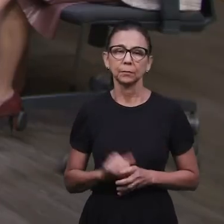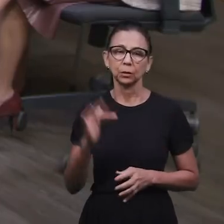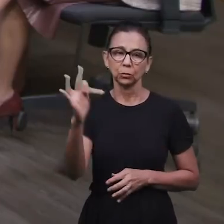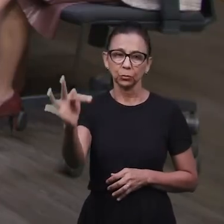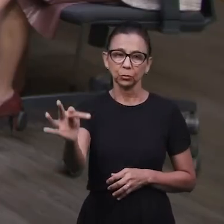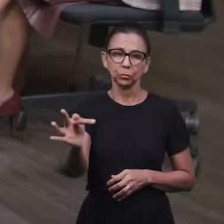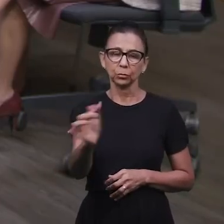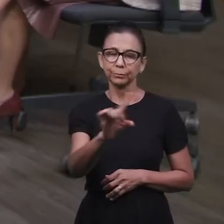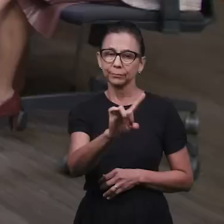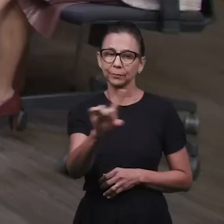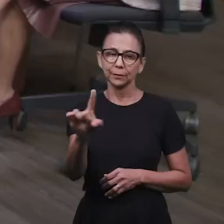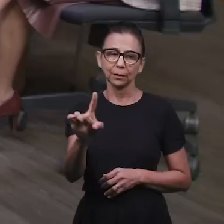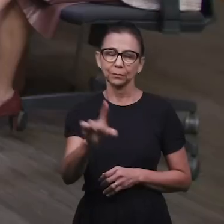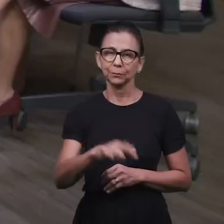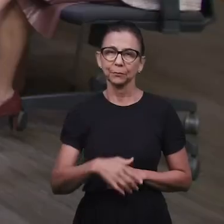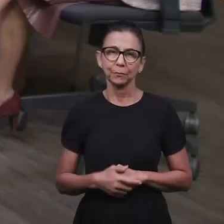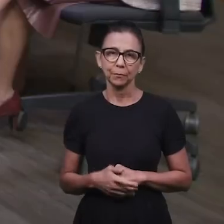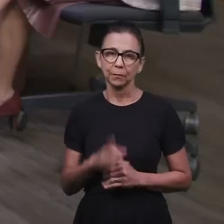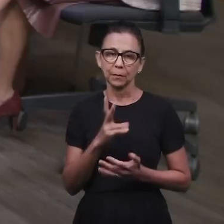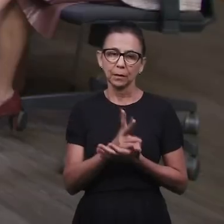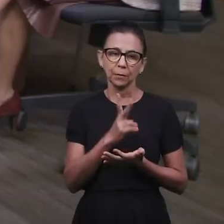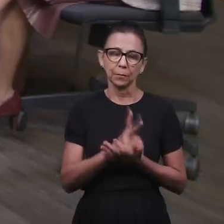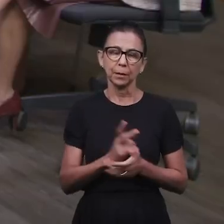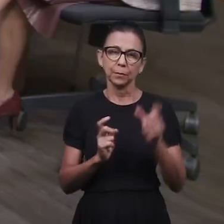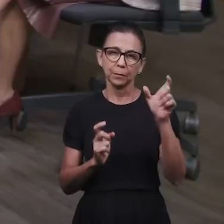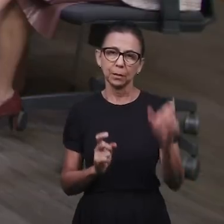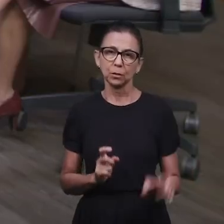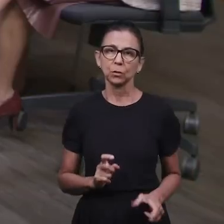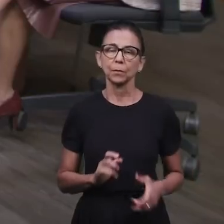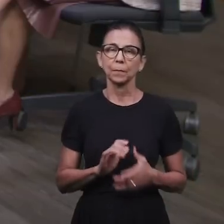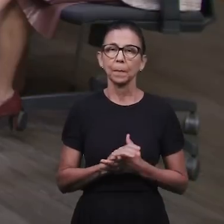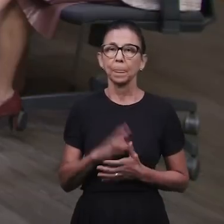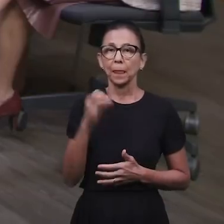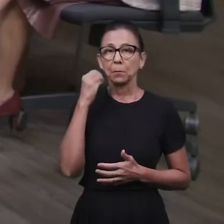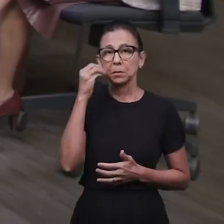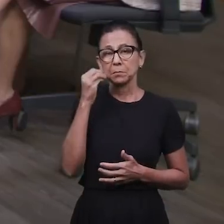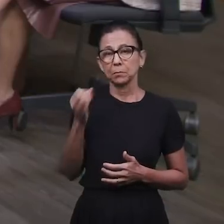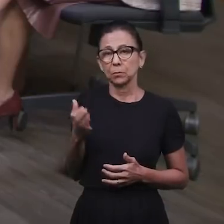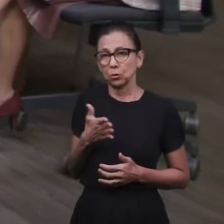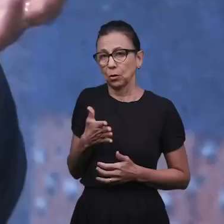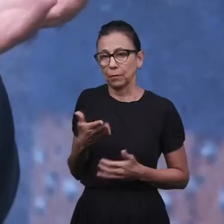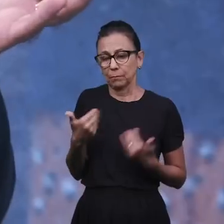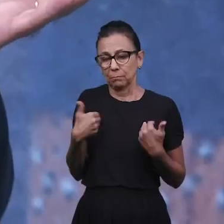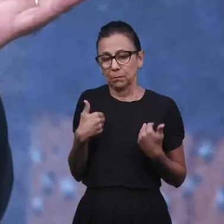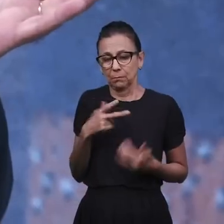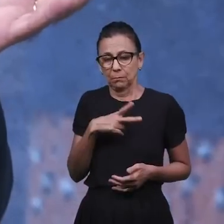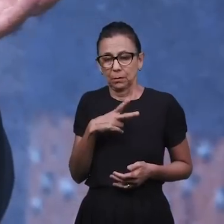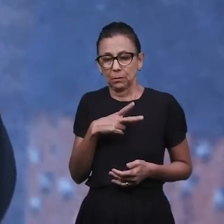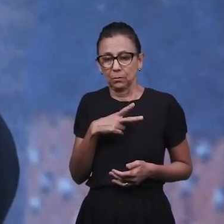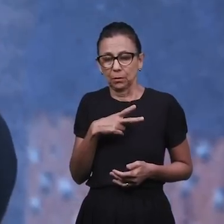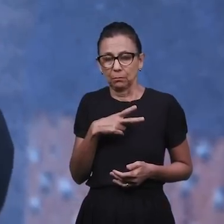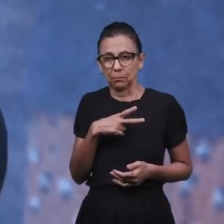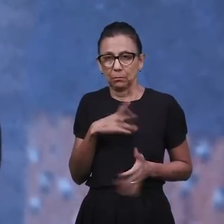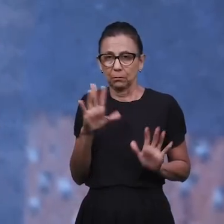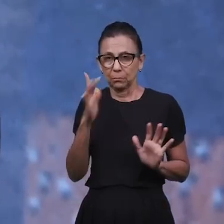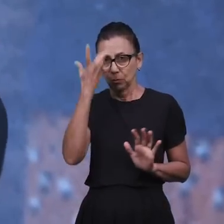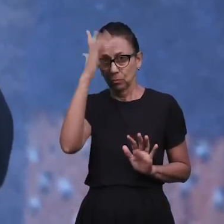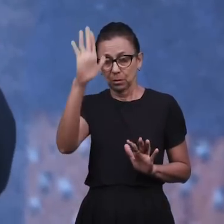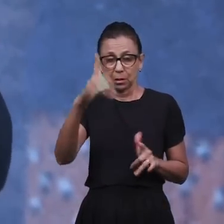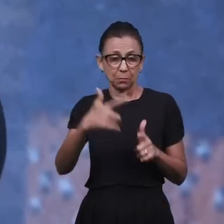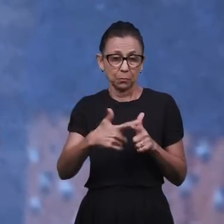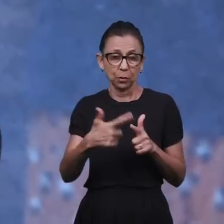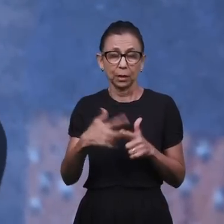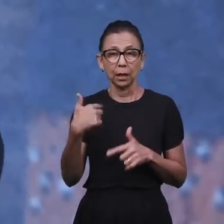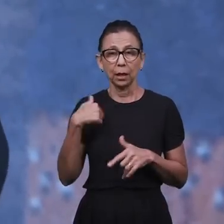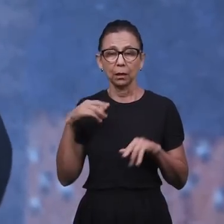que eu vivi. Eu estava num supermercado, né? Aliás, vocês são jovens,